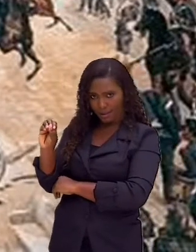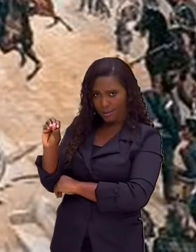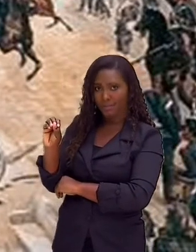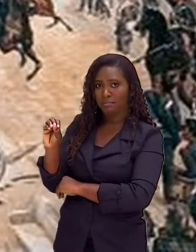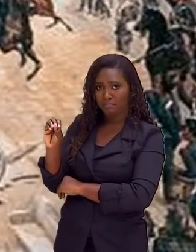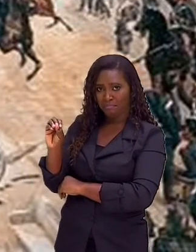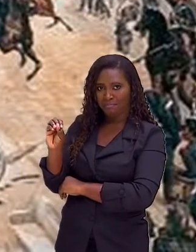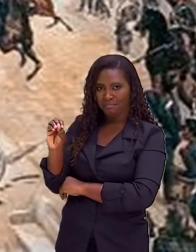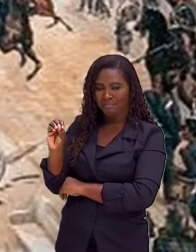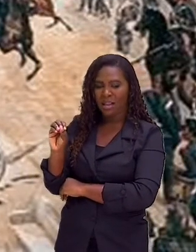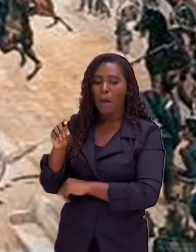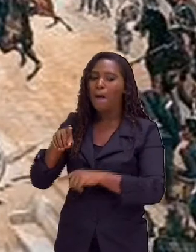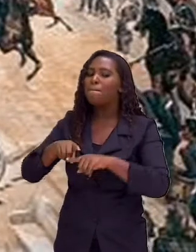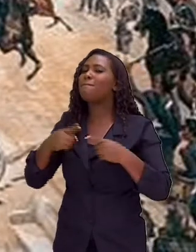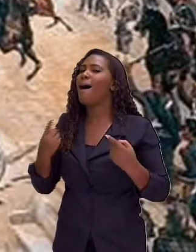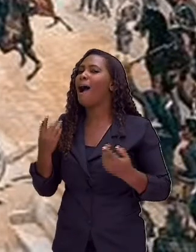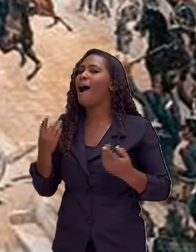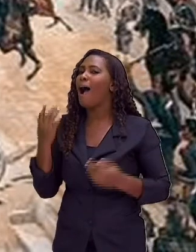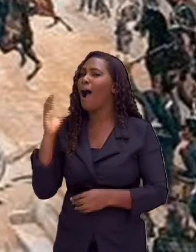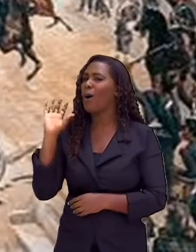único golpe certeiro,